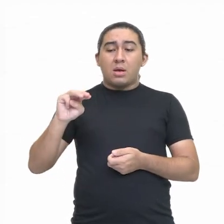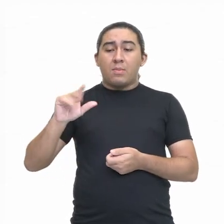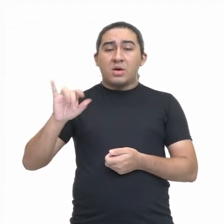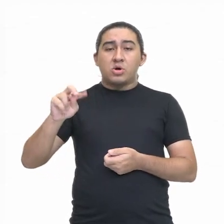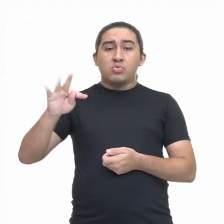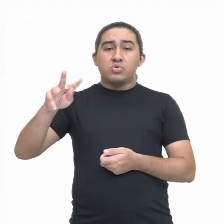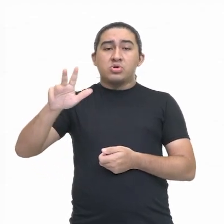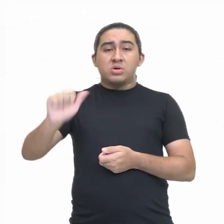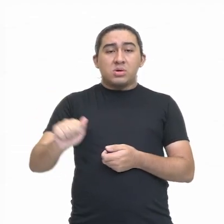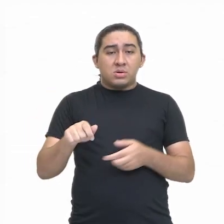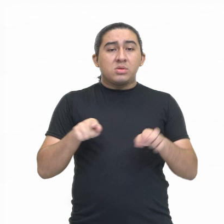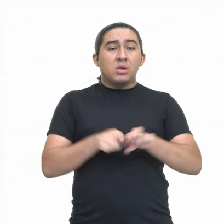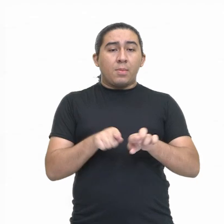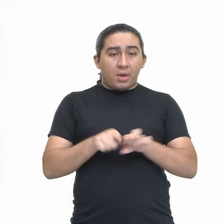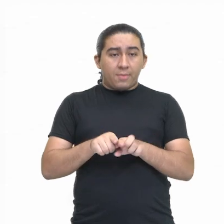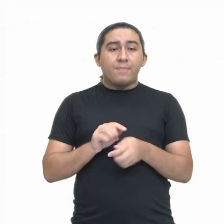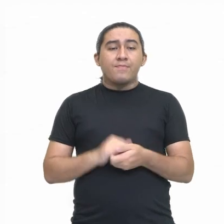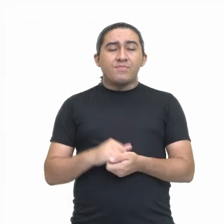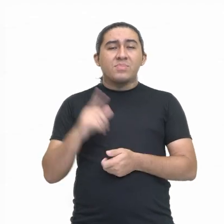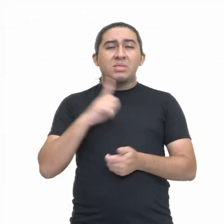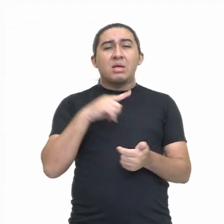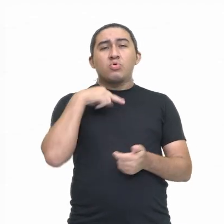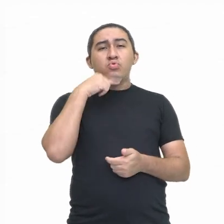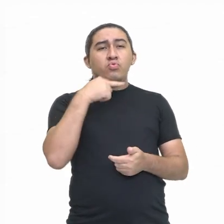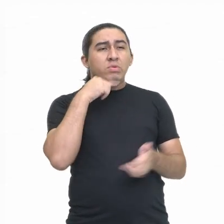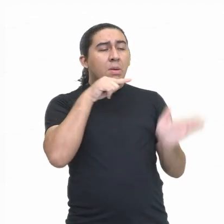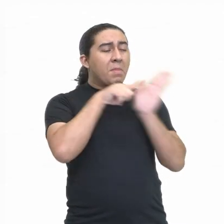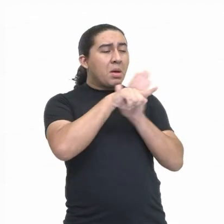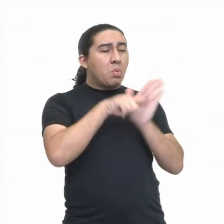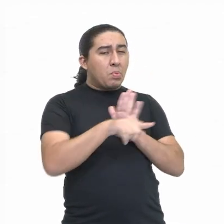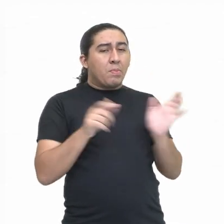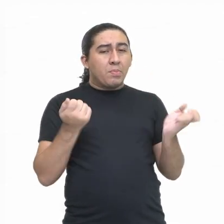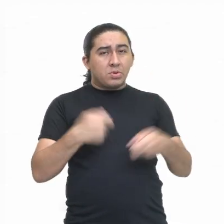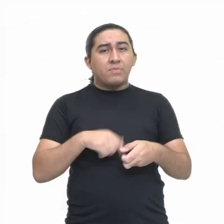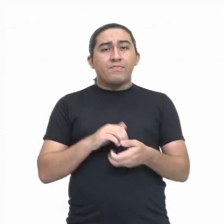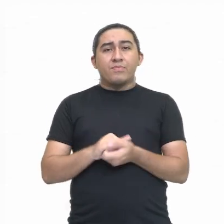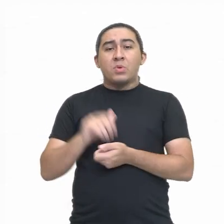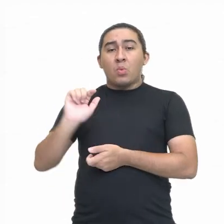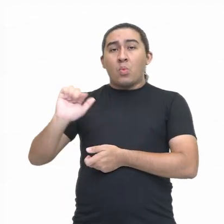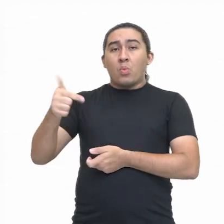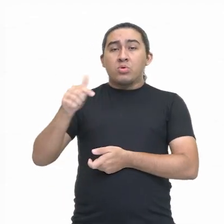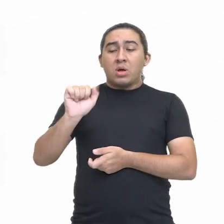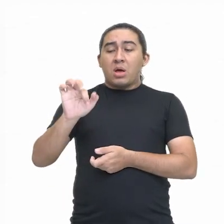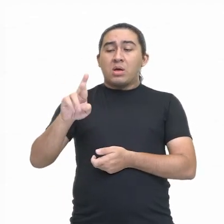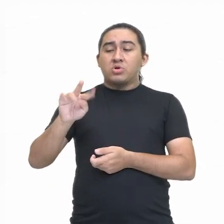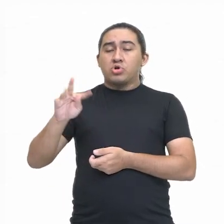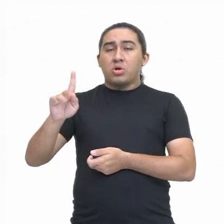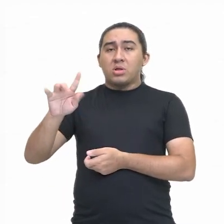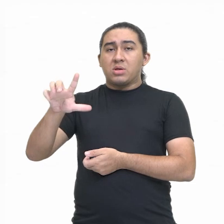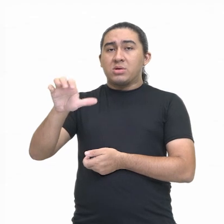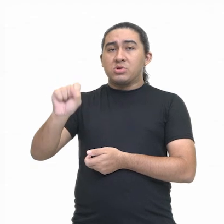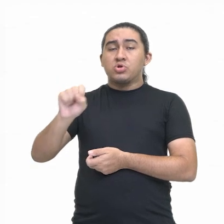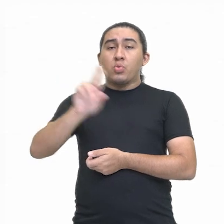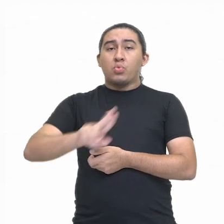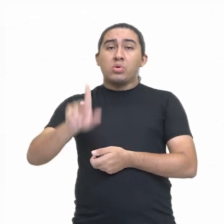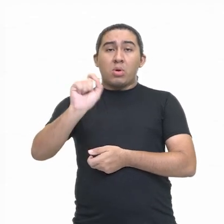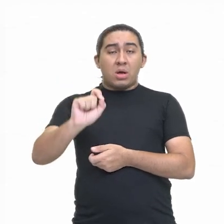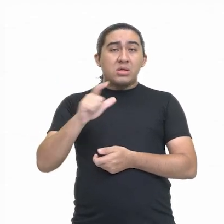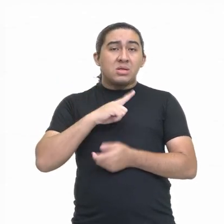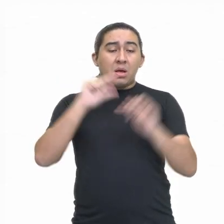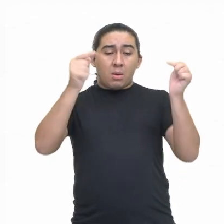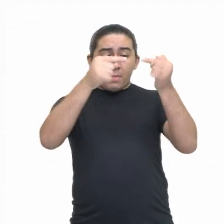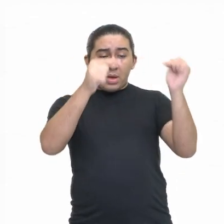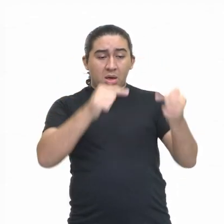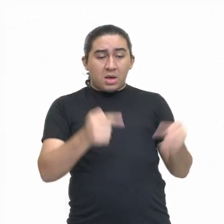método socrático, indagar, questionar. Aristóteles vai usar a lógica formal.